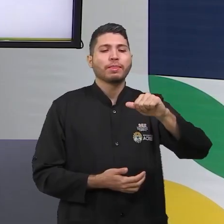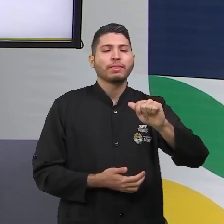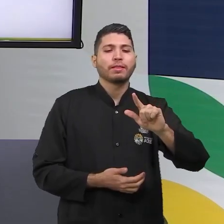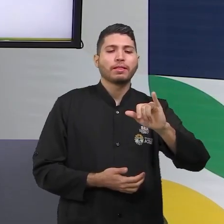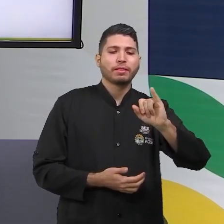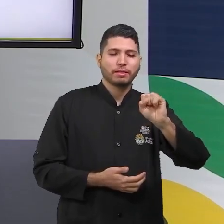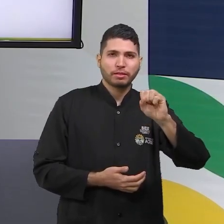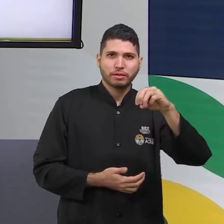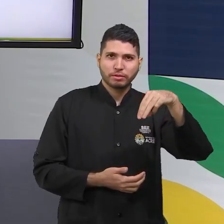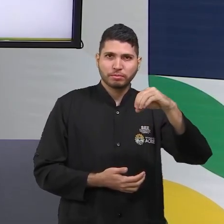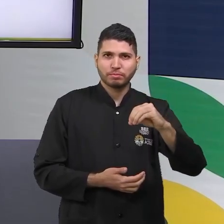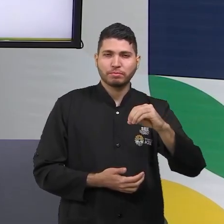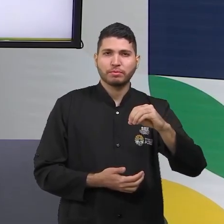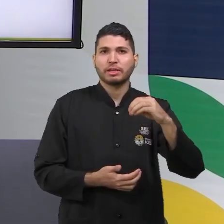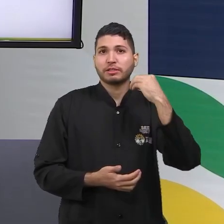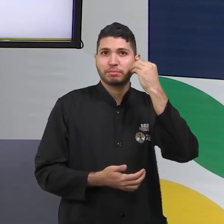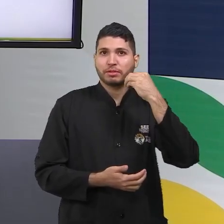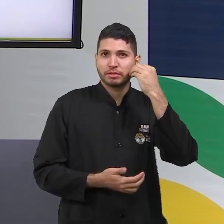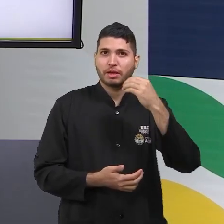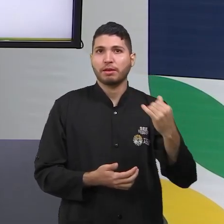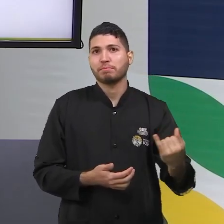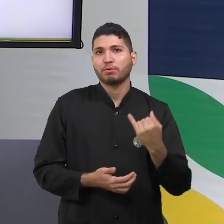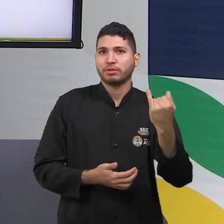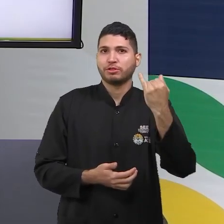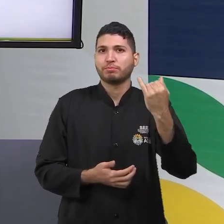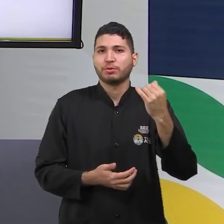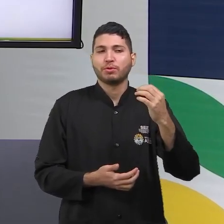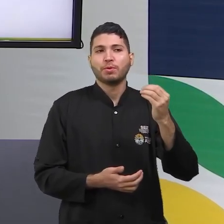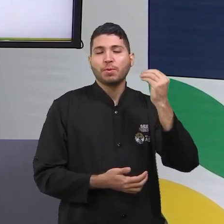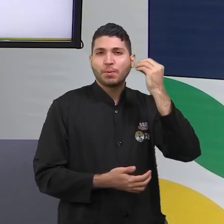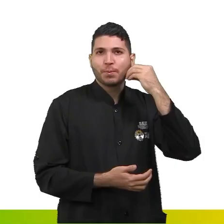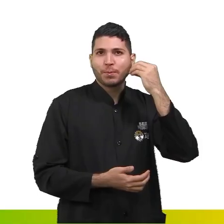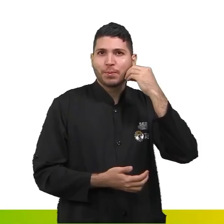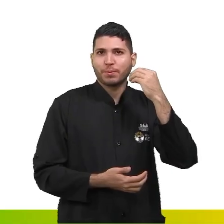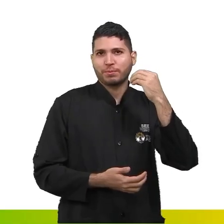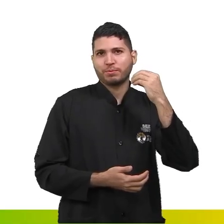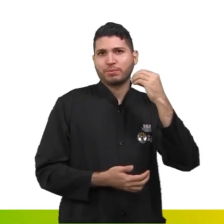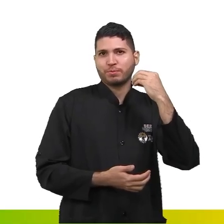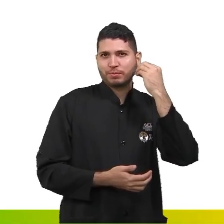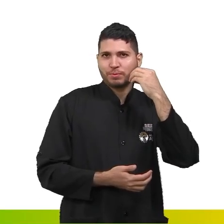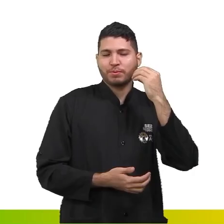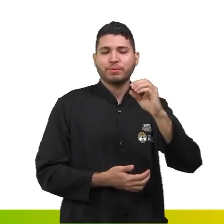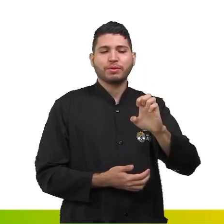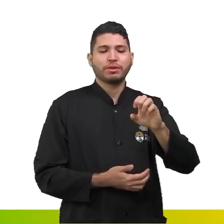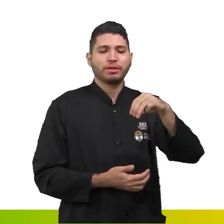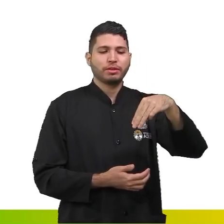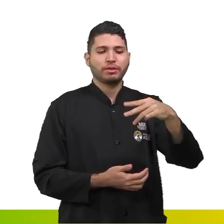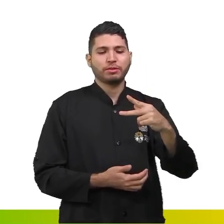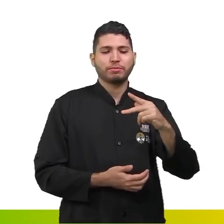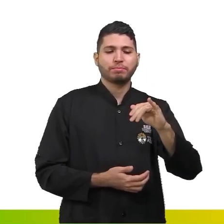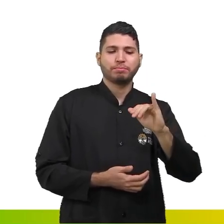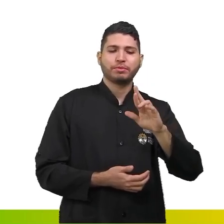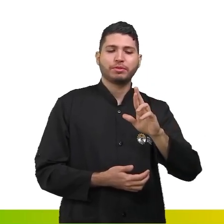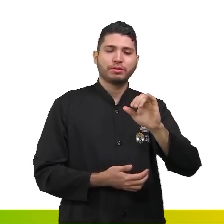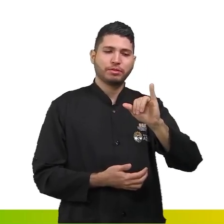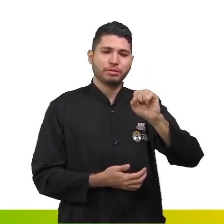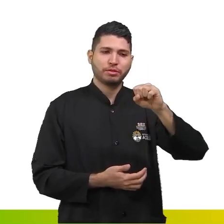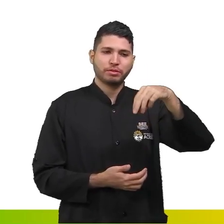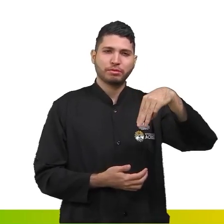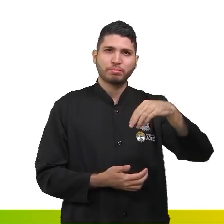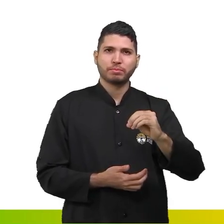o empirismo. Então, agora, nós podemos concluir do seguinte